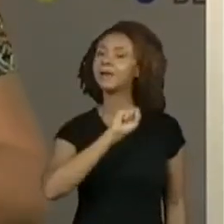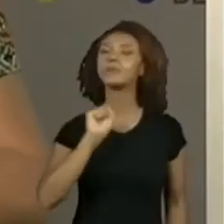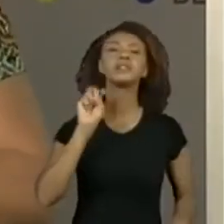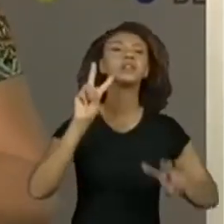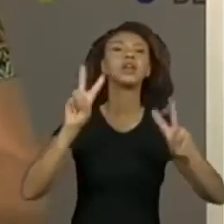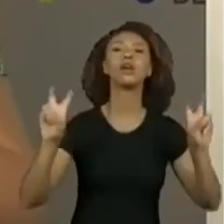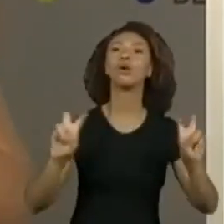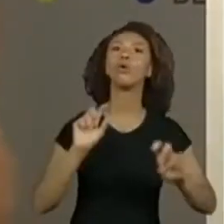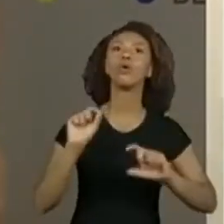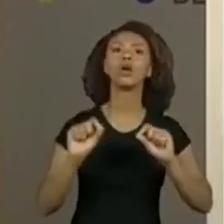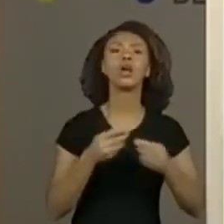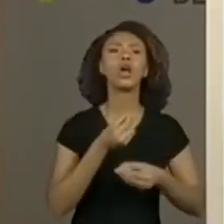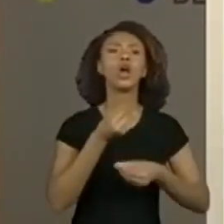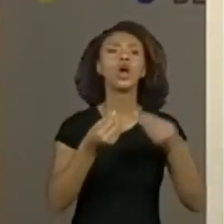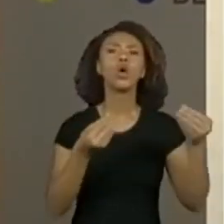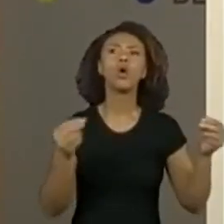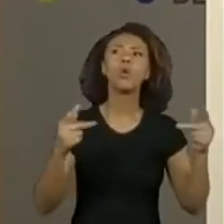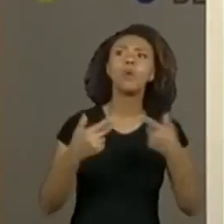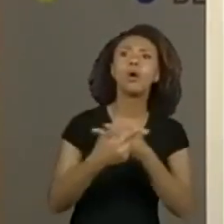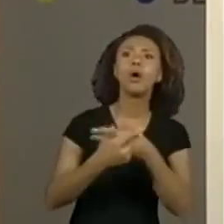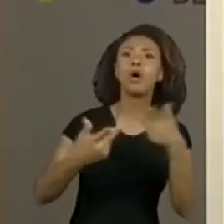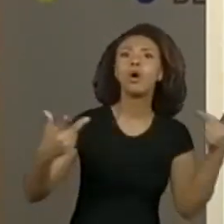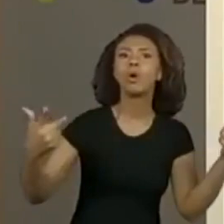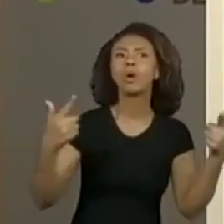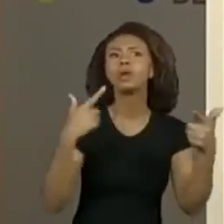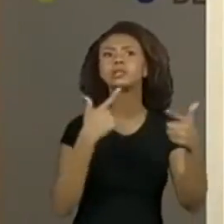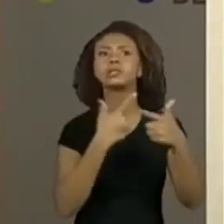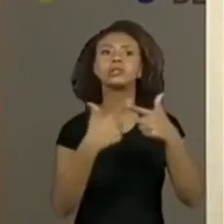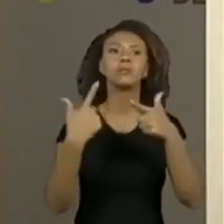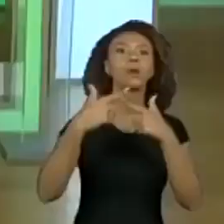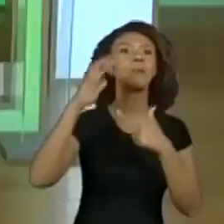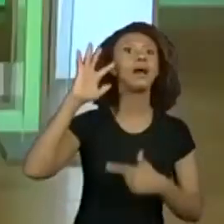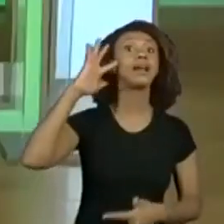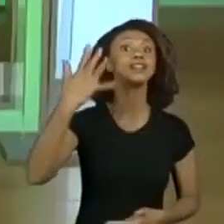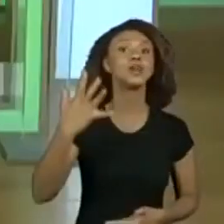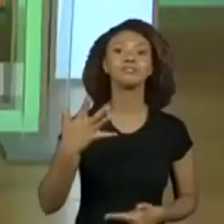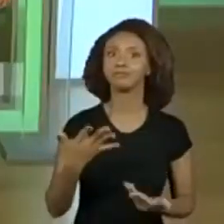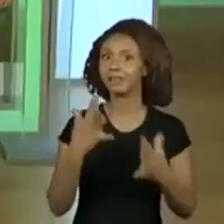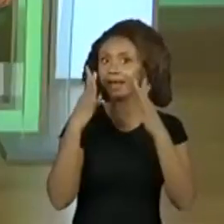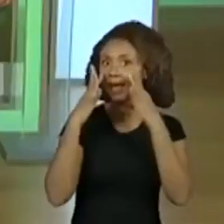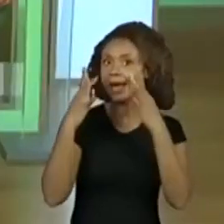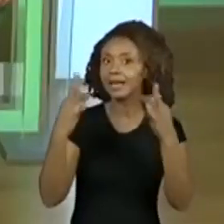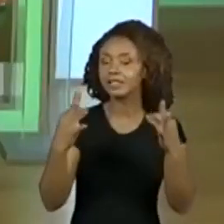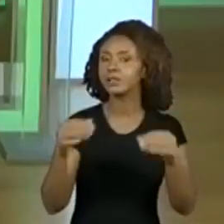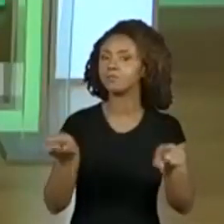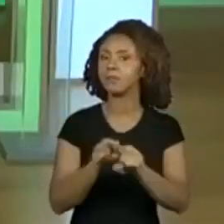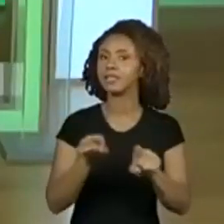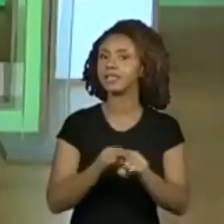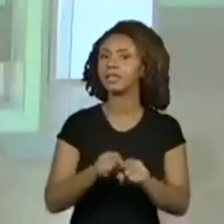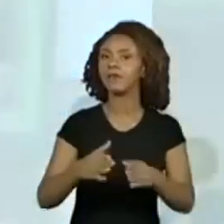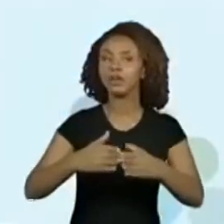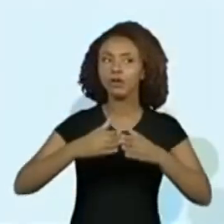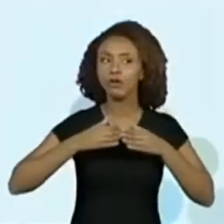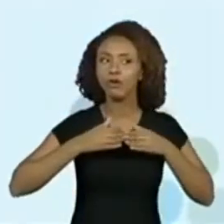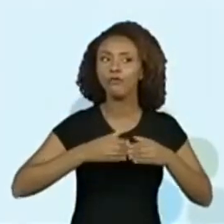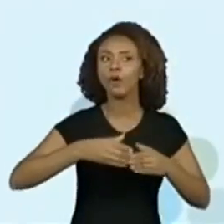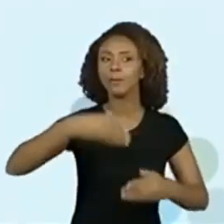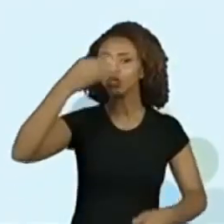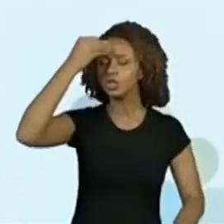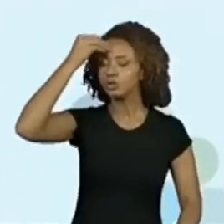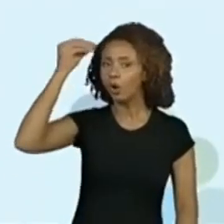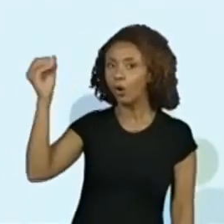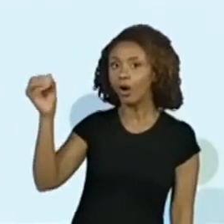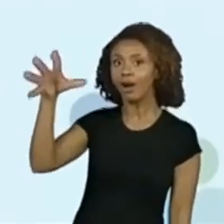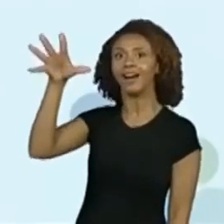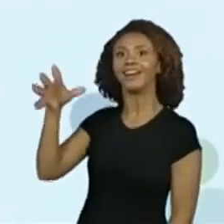sobre como resver situações problema então fiem bem atentos e vamos pedir pro oráculo já colocar aí na tela para nós a